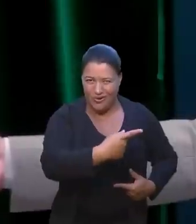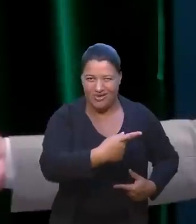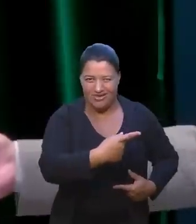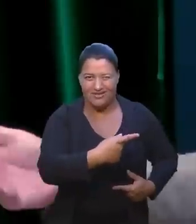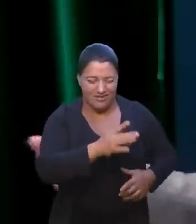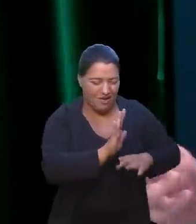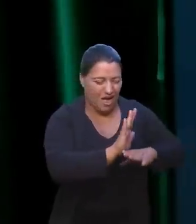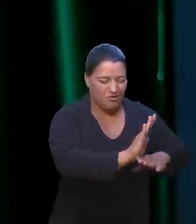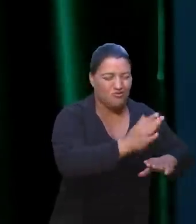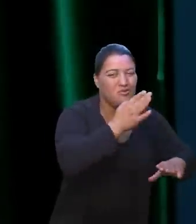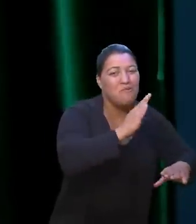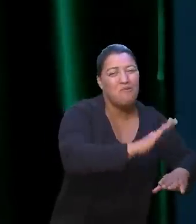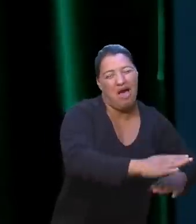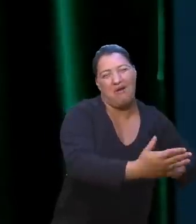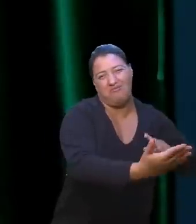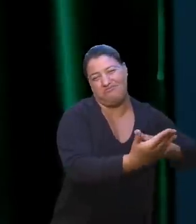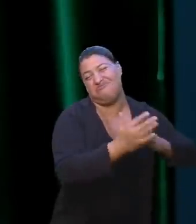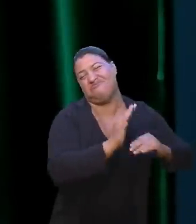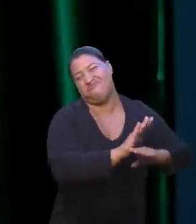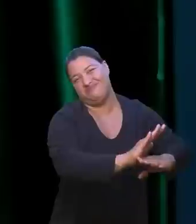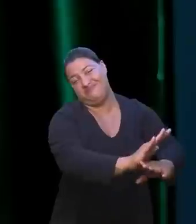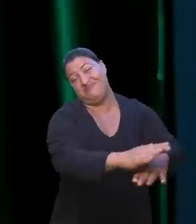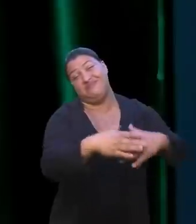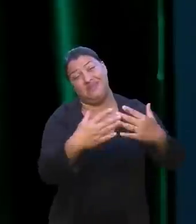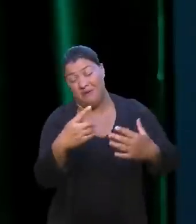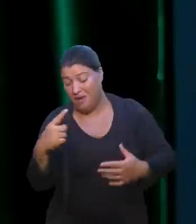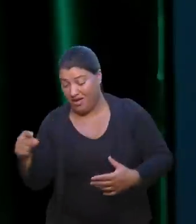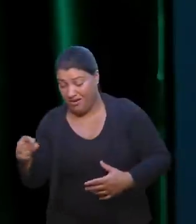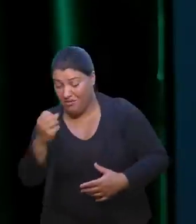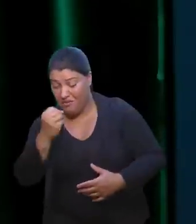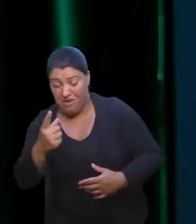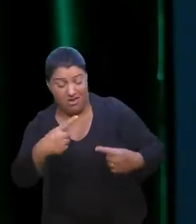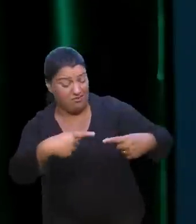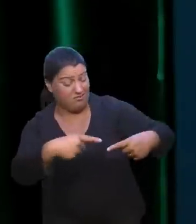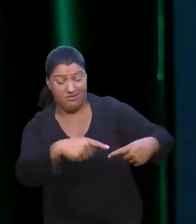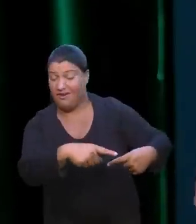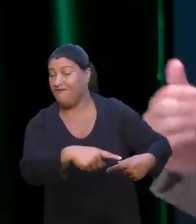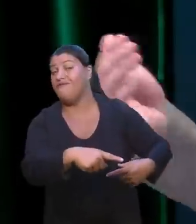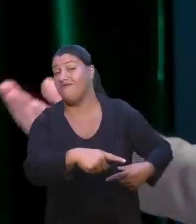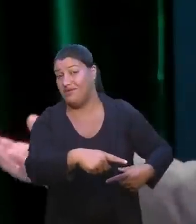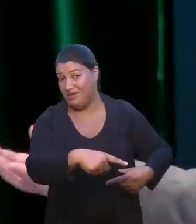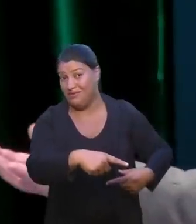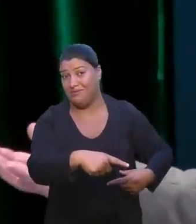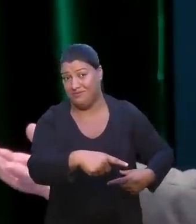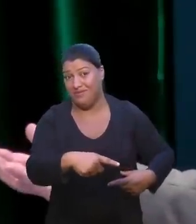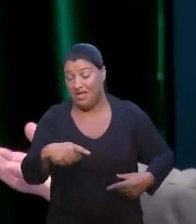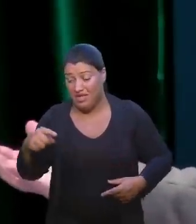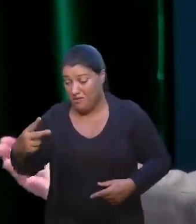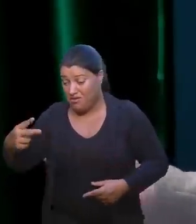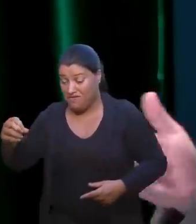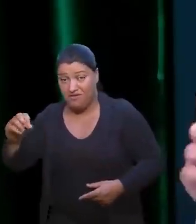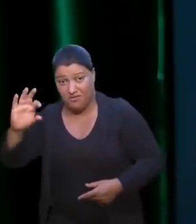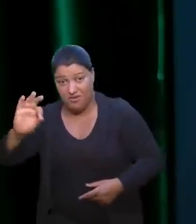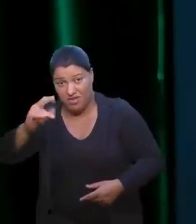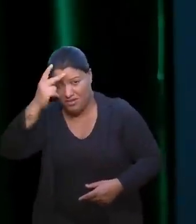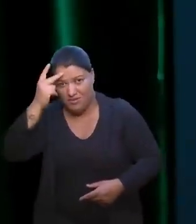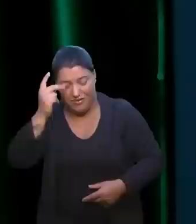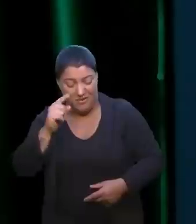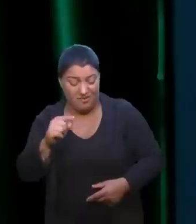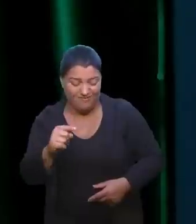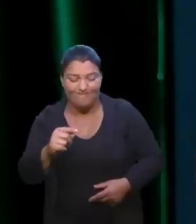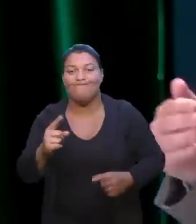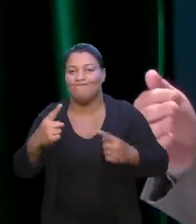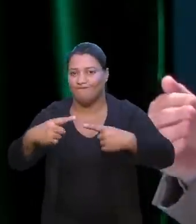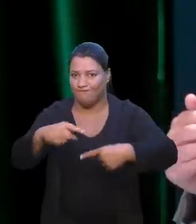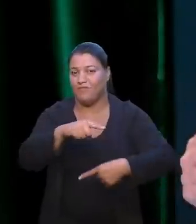maus, acabam se transformando em desafios para aqueles 20%. Mas é